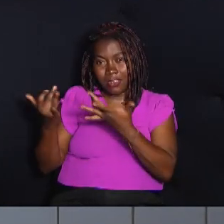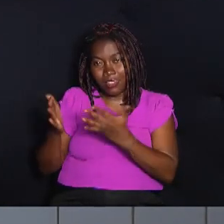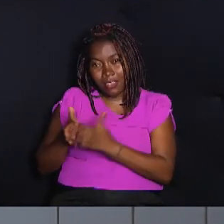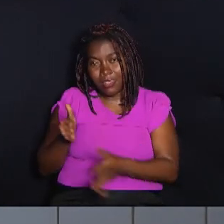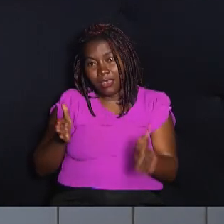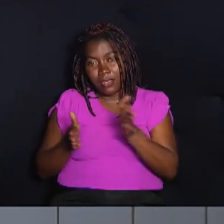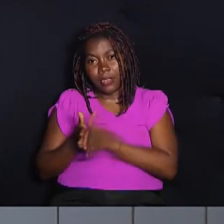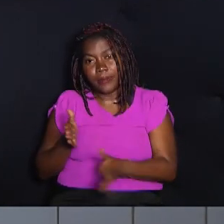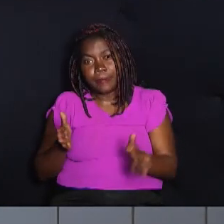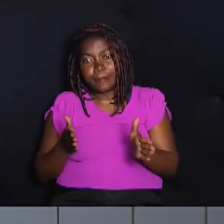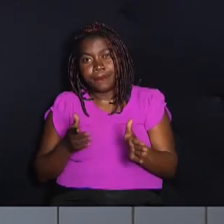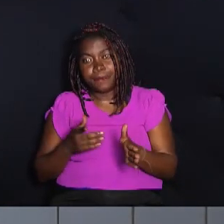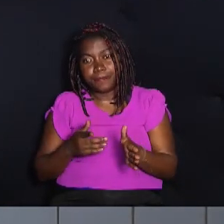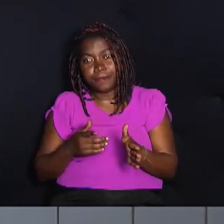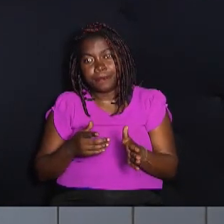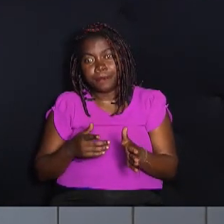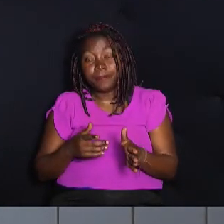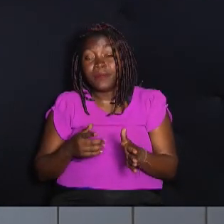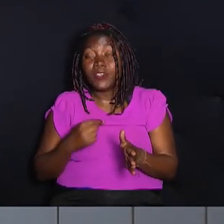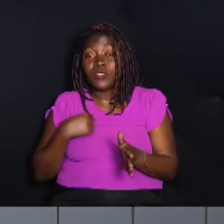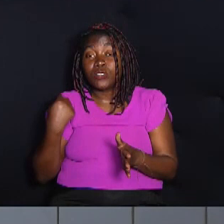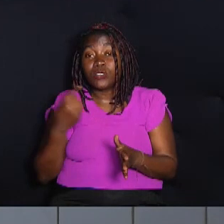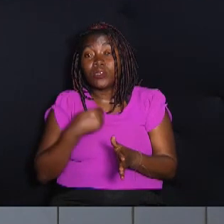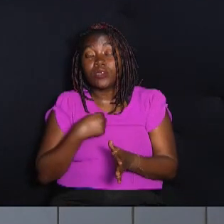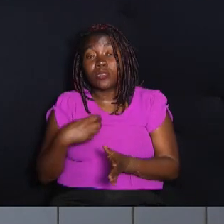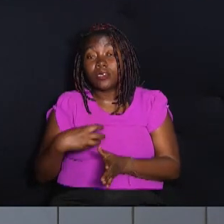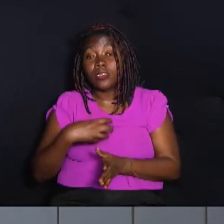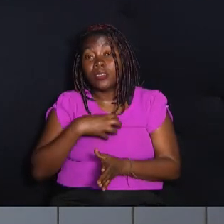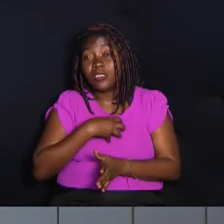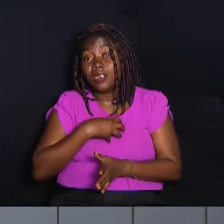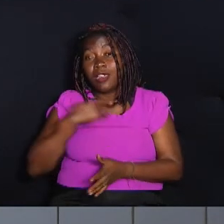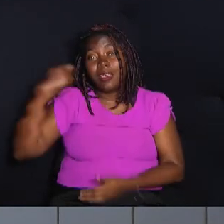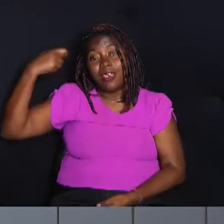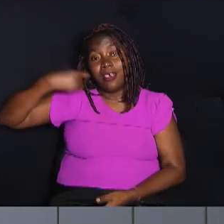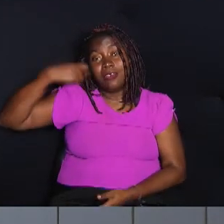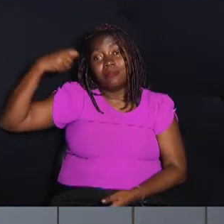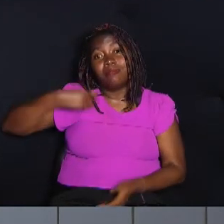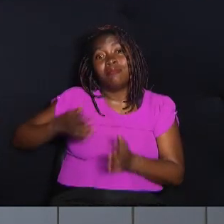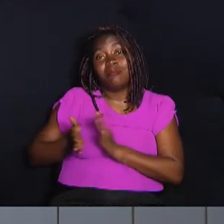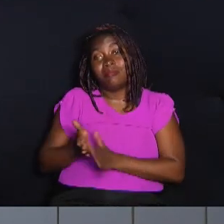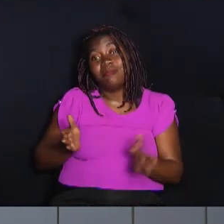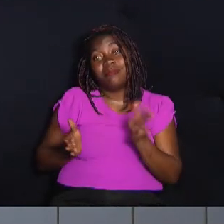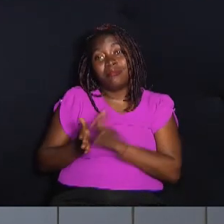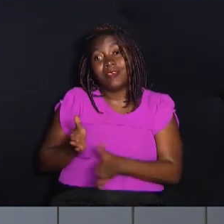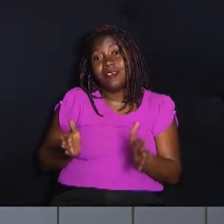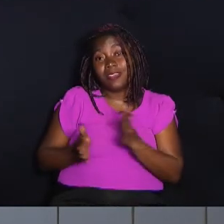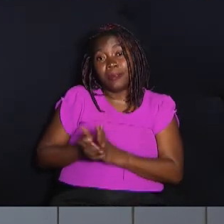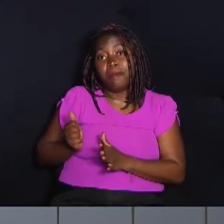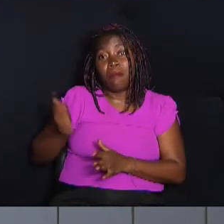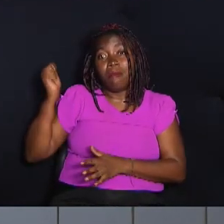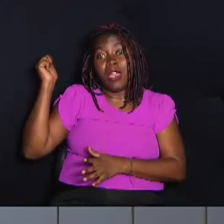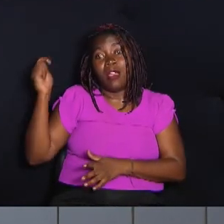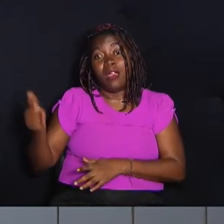Nós nos sentimos obrigados a produzir mais do que o nosso colega, e